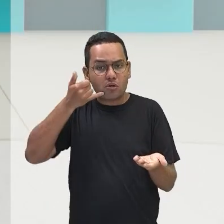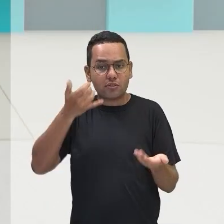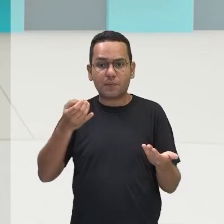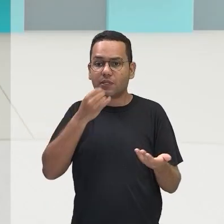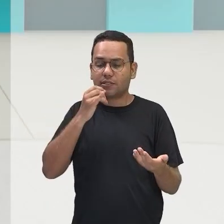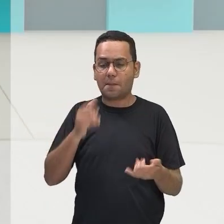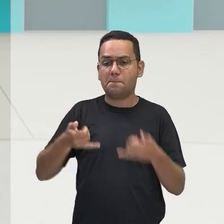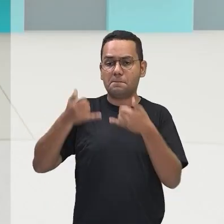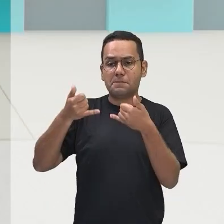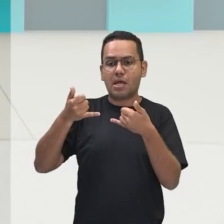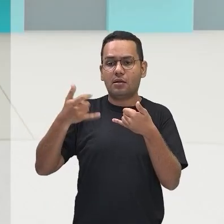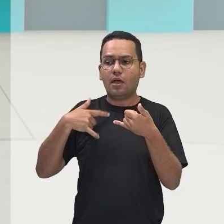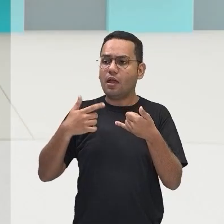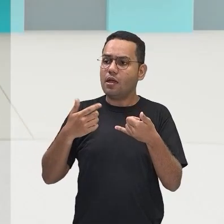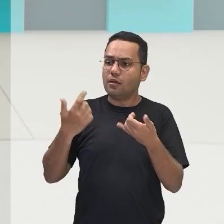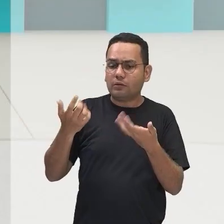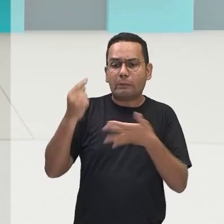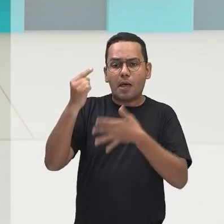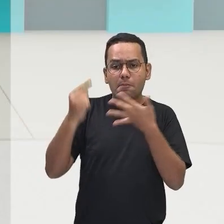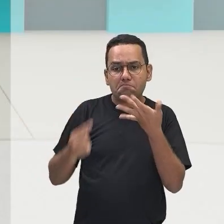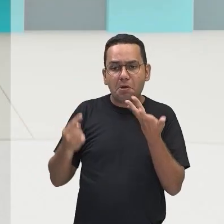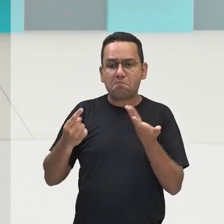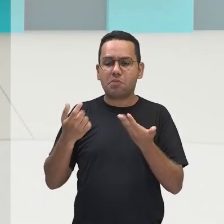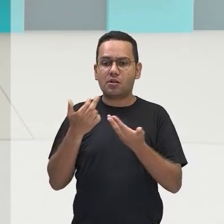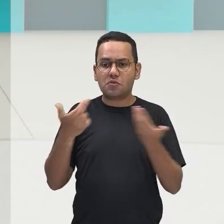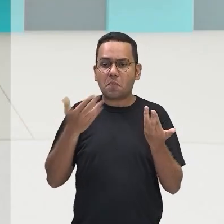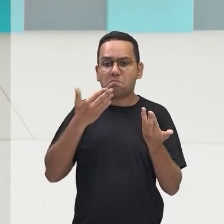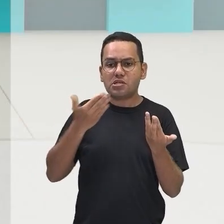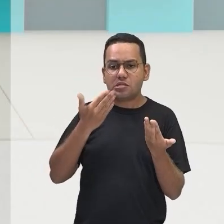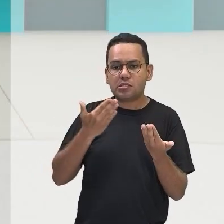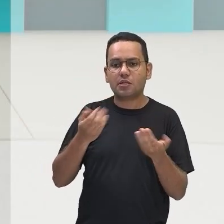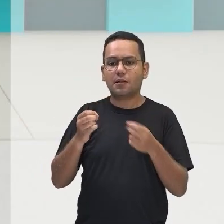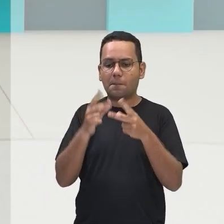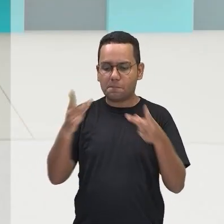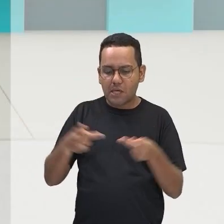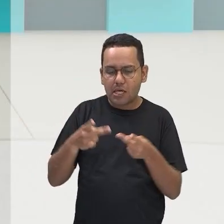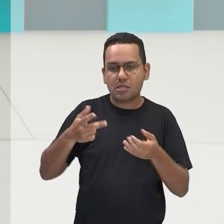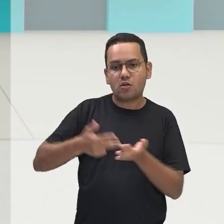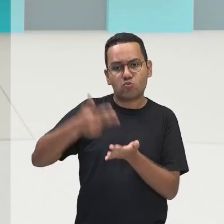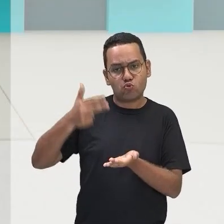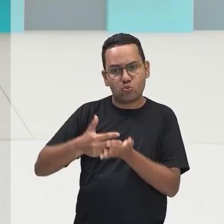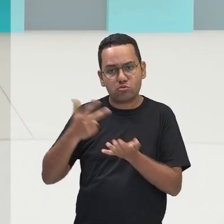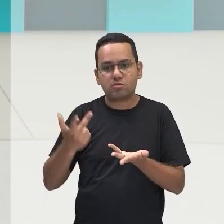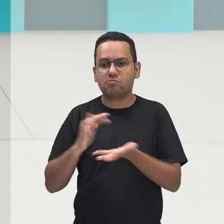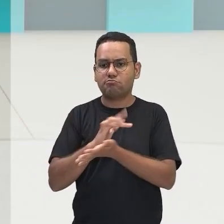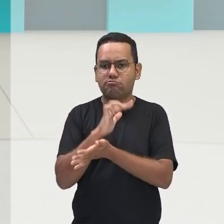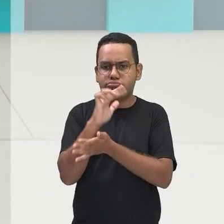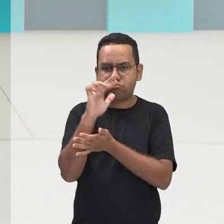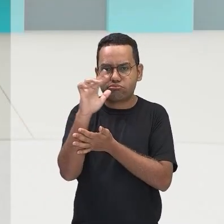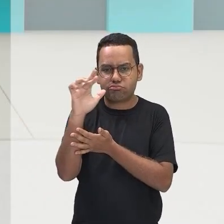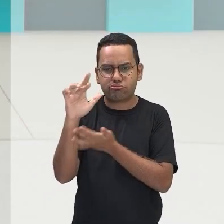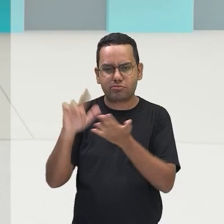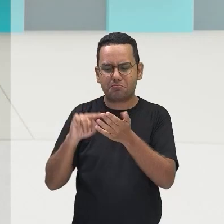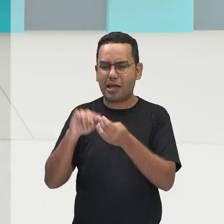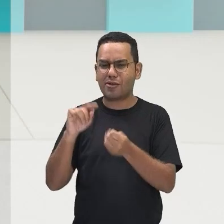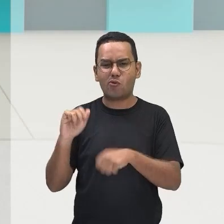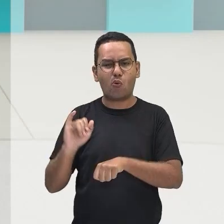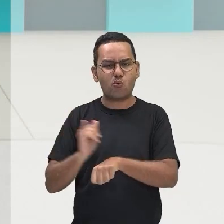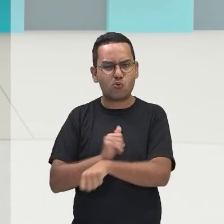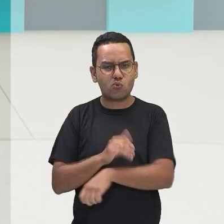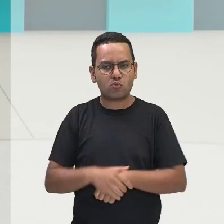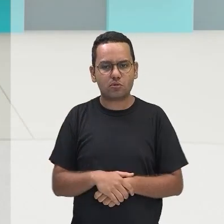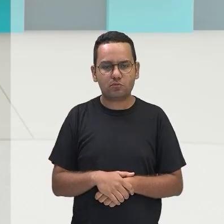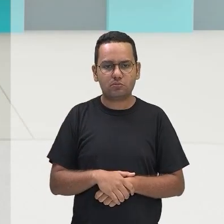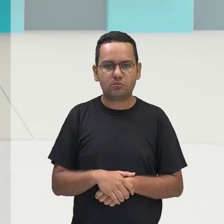entrega uma pizza, entrega um sushi, e aí vai, né? E refrigerante, e um monte de comida gordurosa. Aí